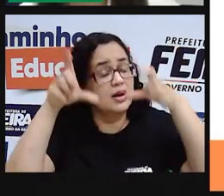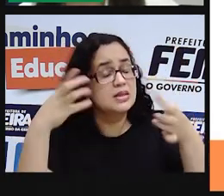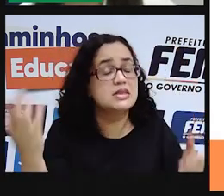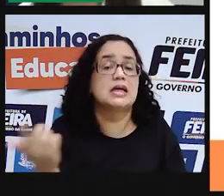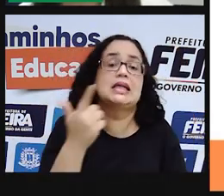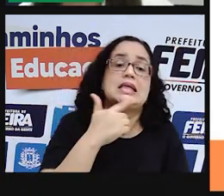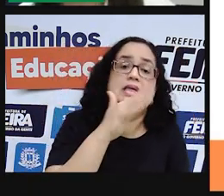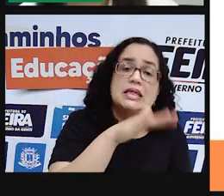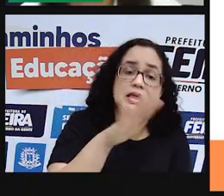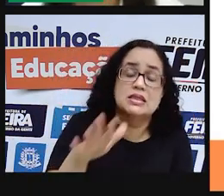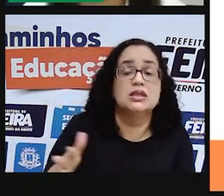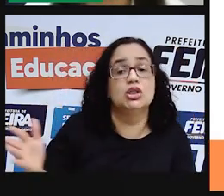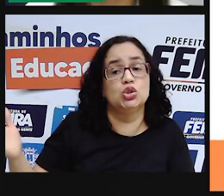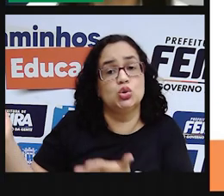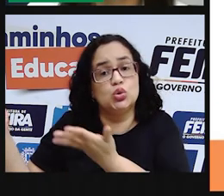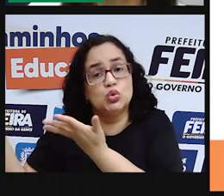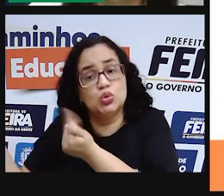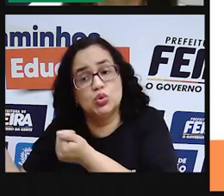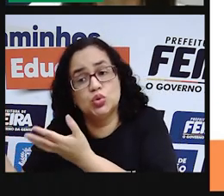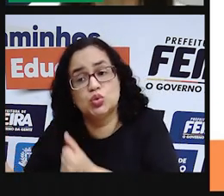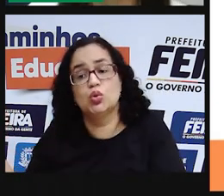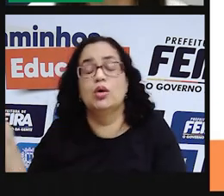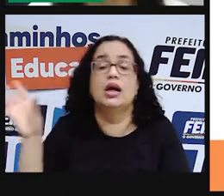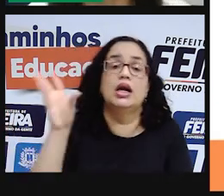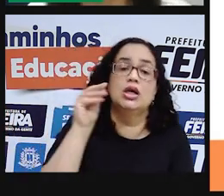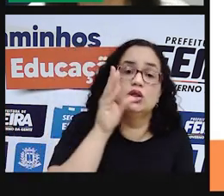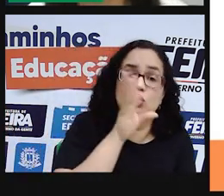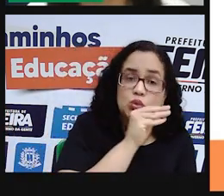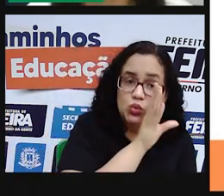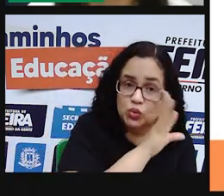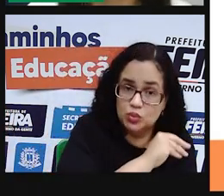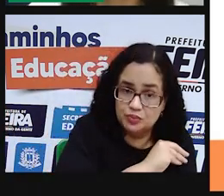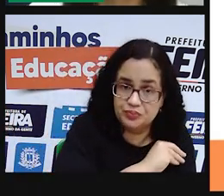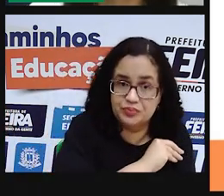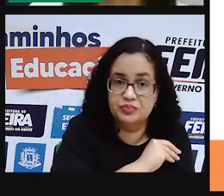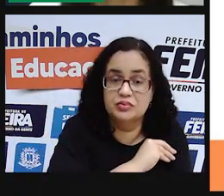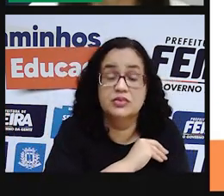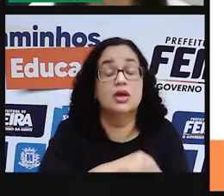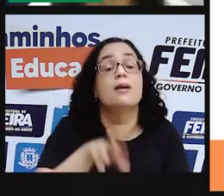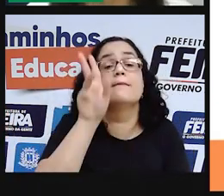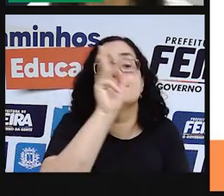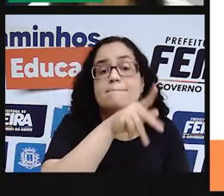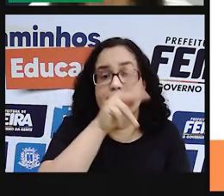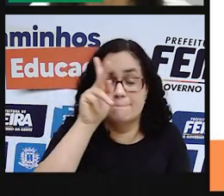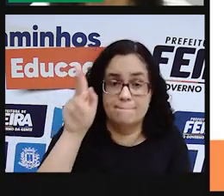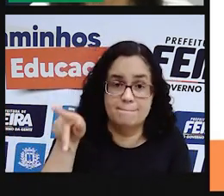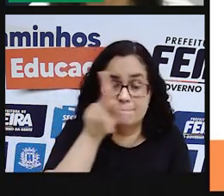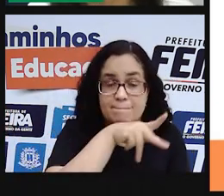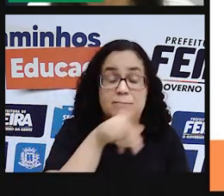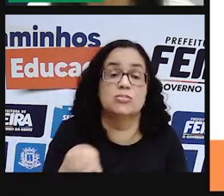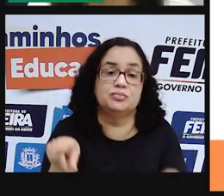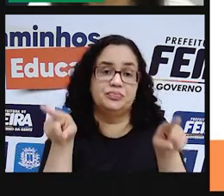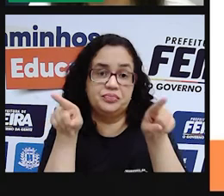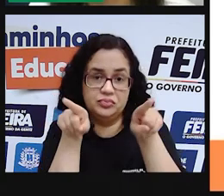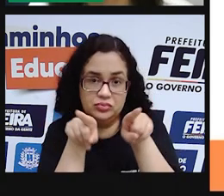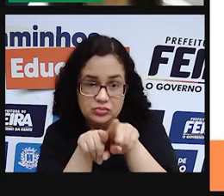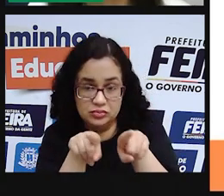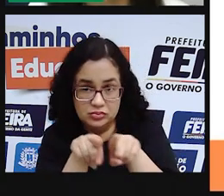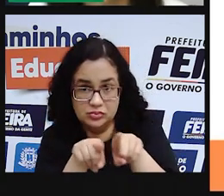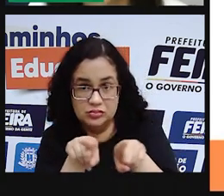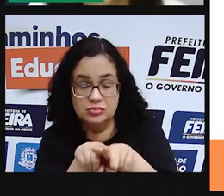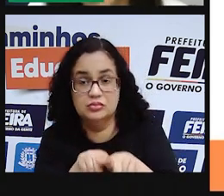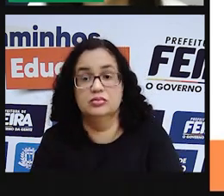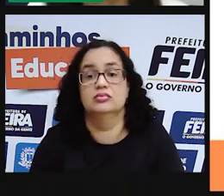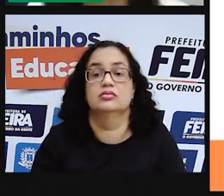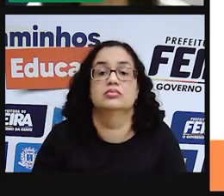ou ele é destinado ao jovem, ele é destinado ao adulto, é destinado ao professor. Então, vai ter o público ao qual o produto